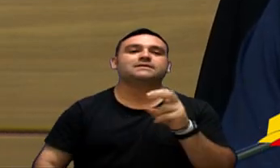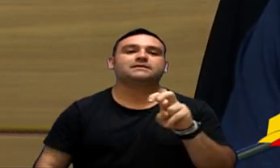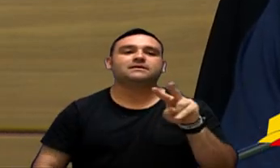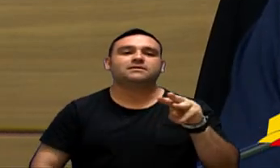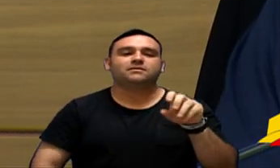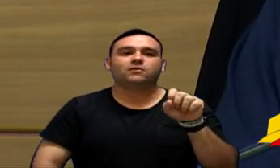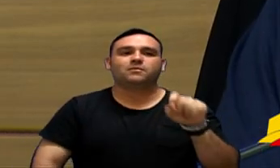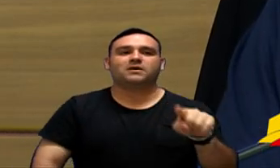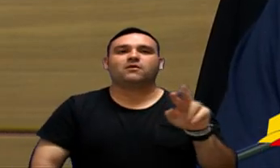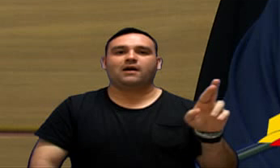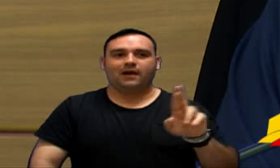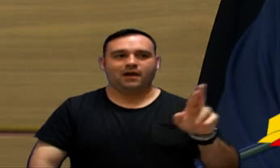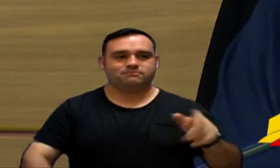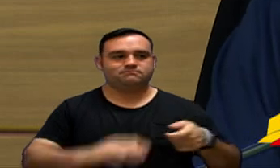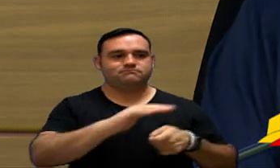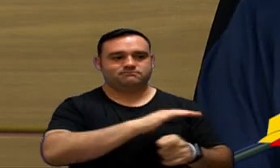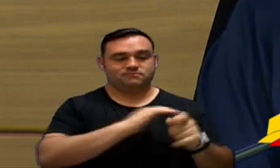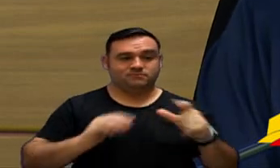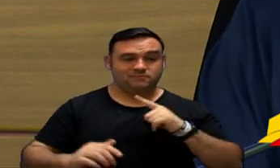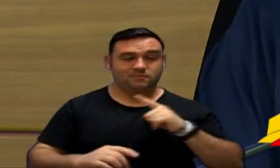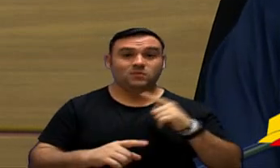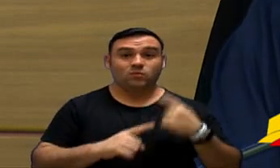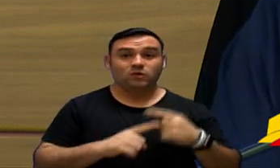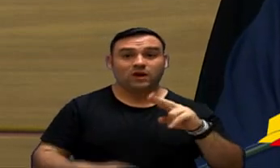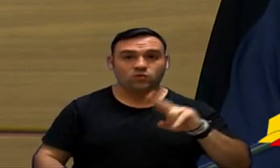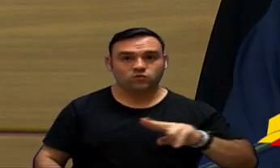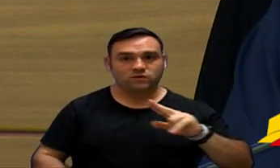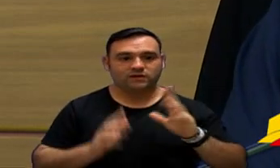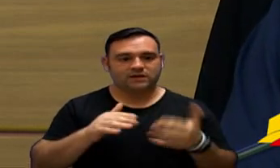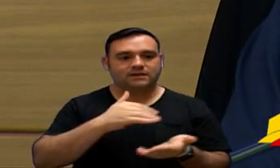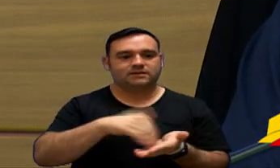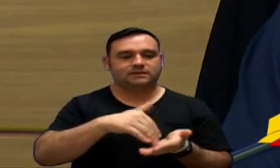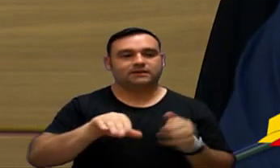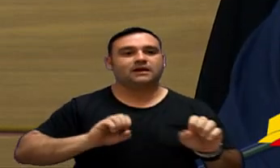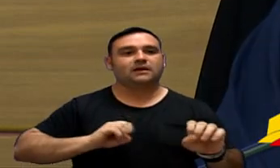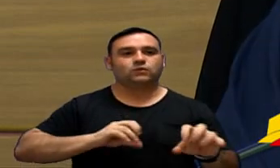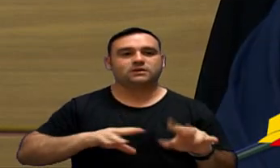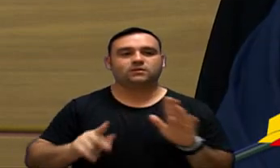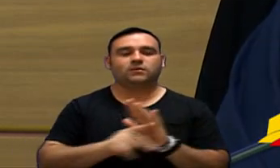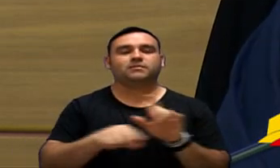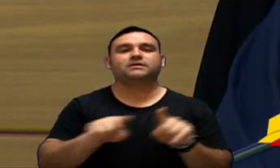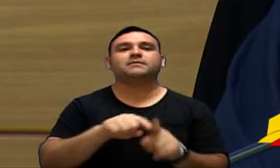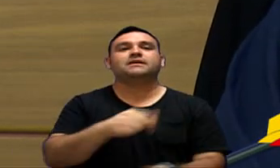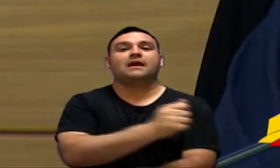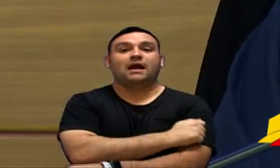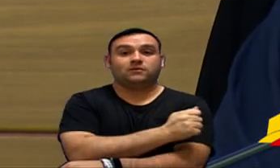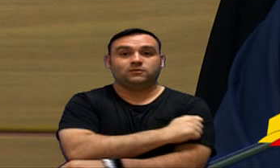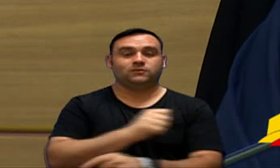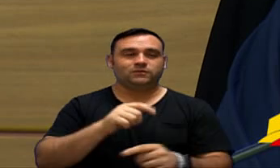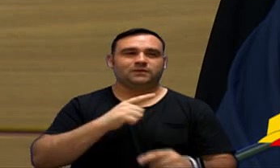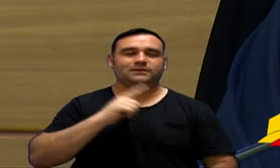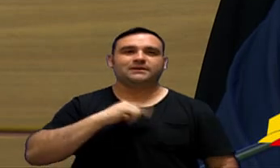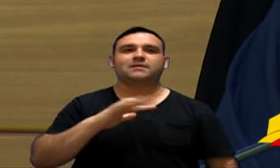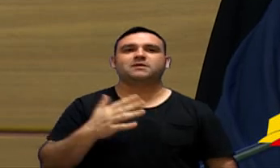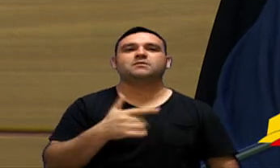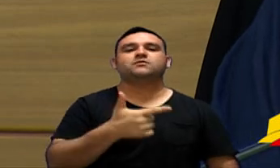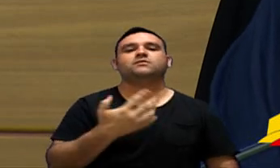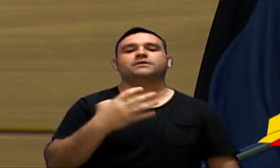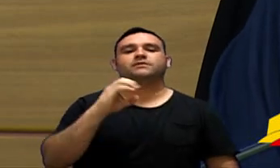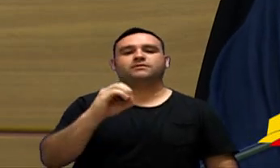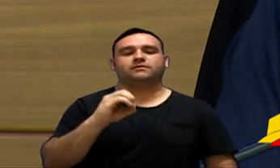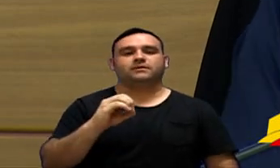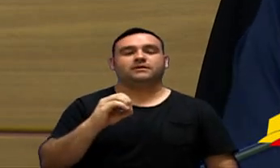mil reais investidos, porque a gente já usa a estrutura da Secretaria de Educação. Alunos atendidos,